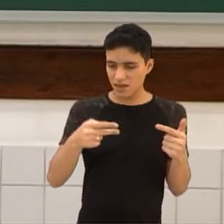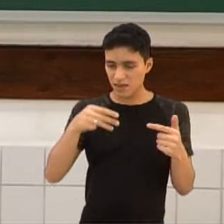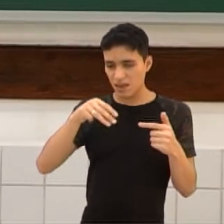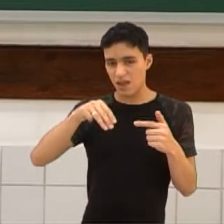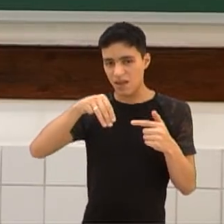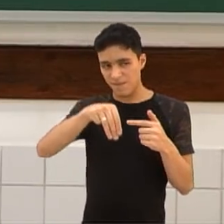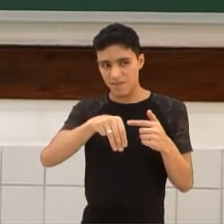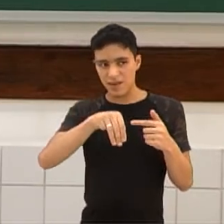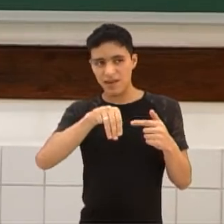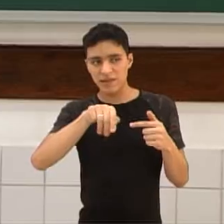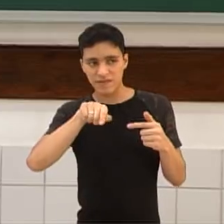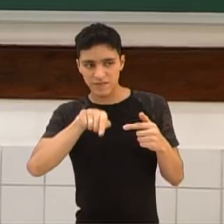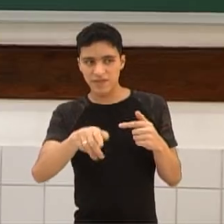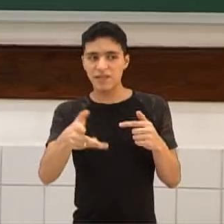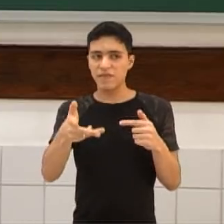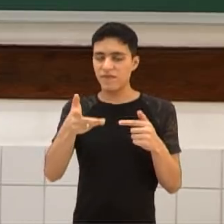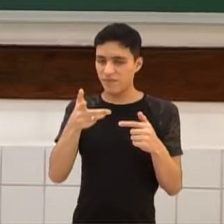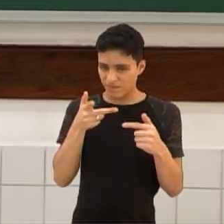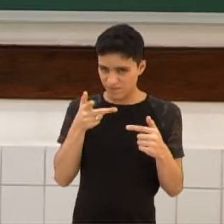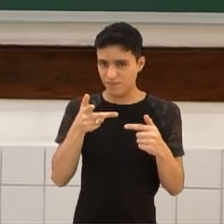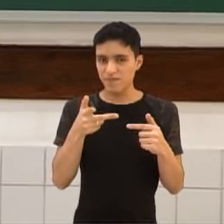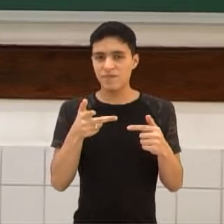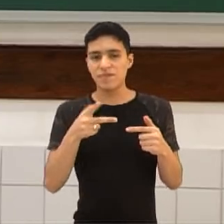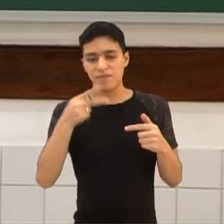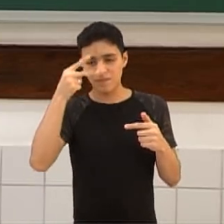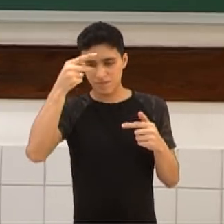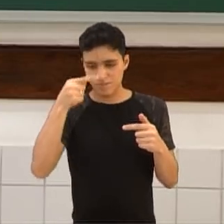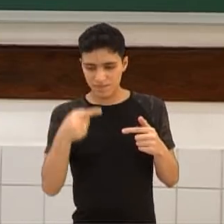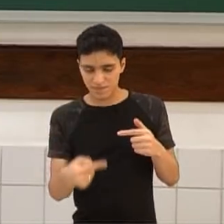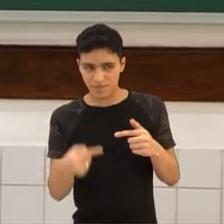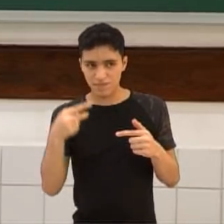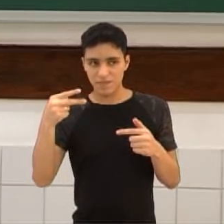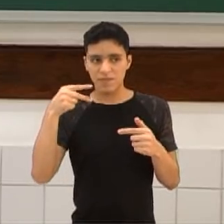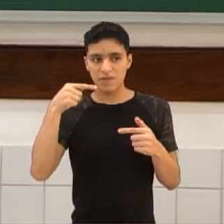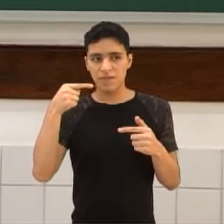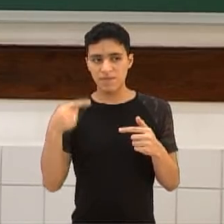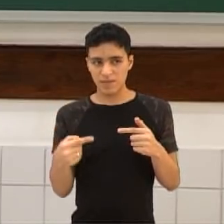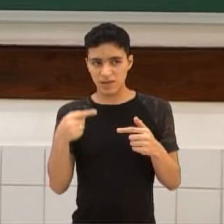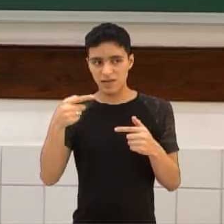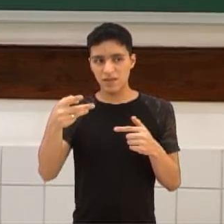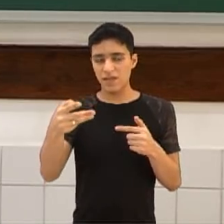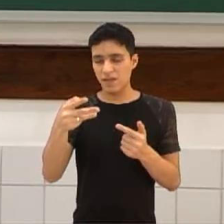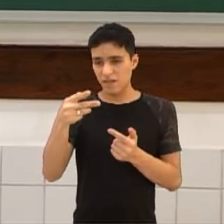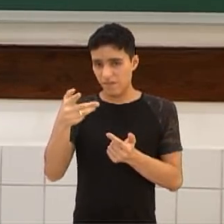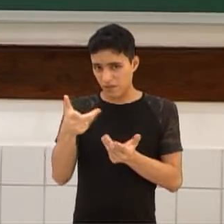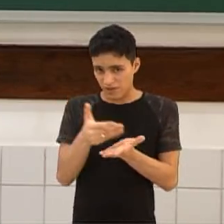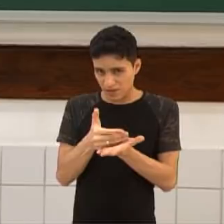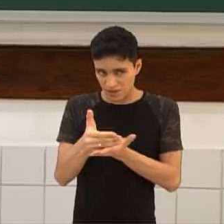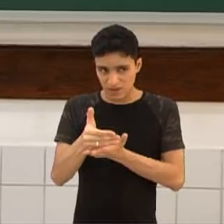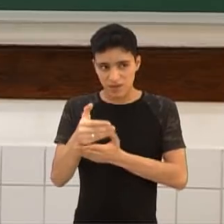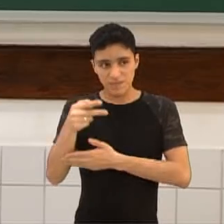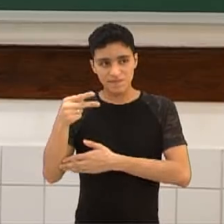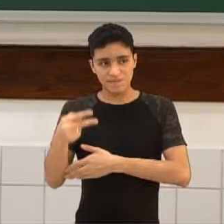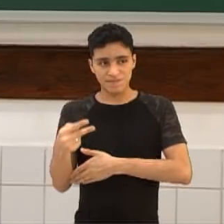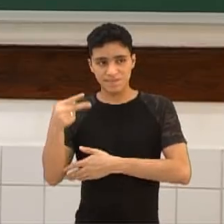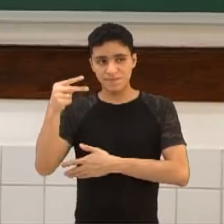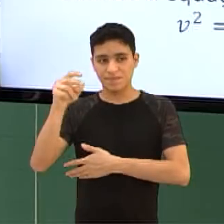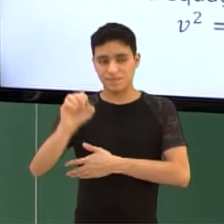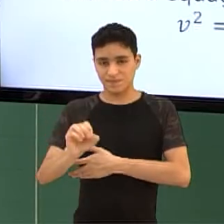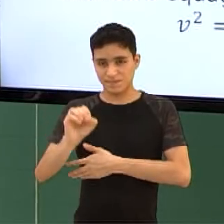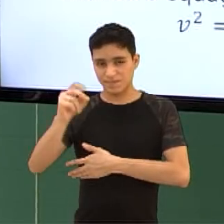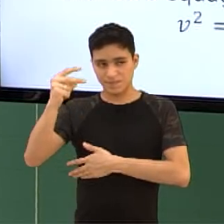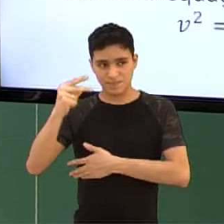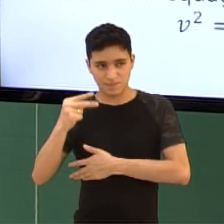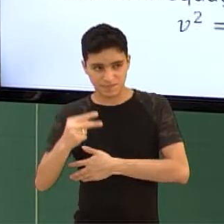vezes a velocidade final ao quadrado sobre 2 menos a massa vezes a velocidade inicial ao quadrado sobre 2. Vejam